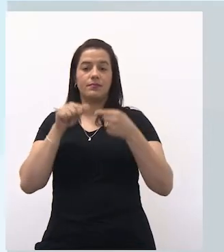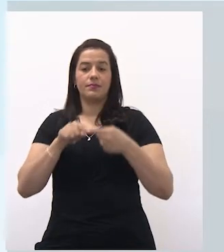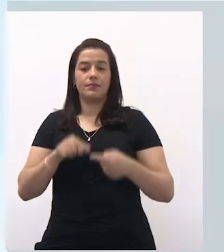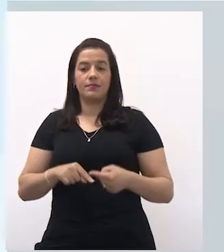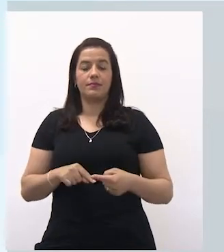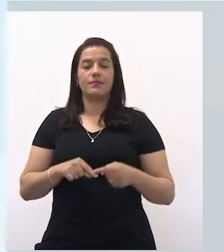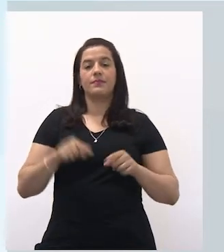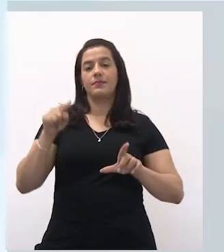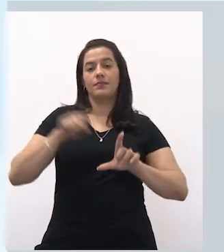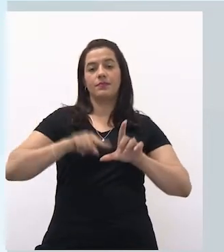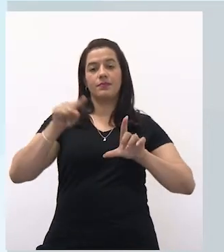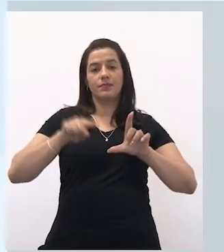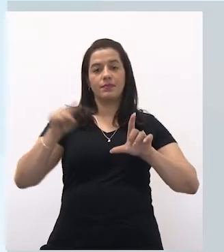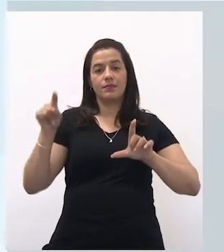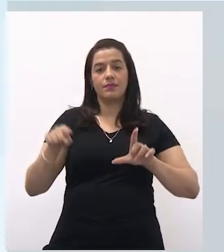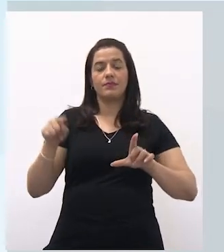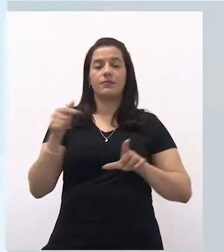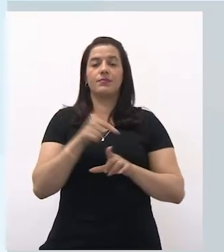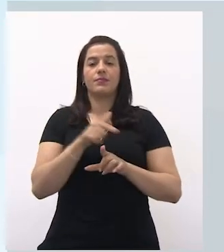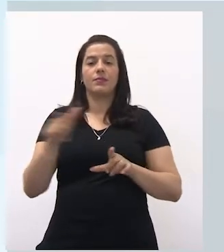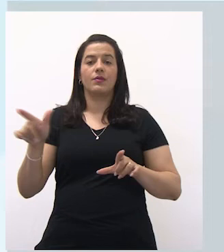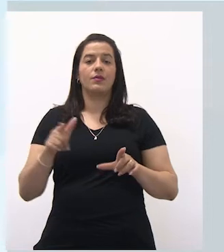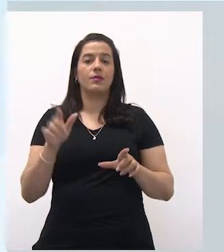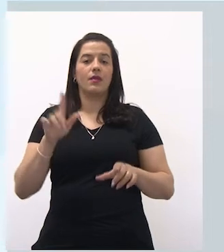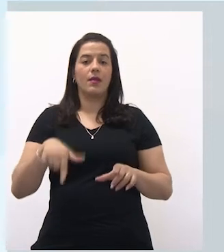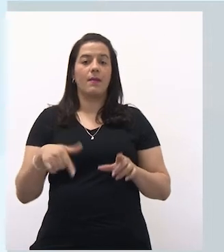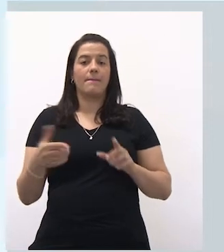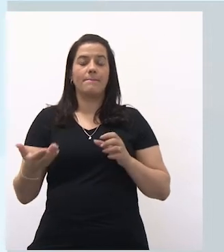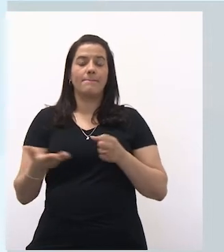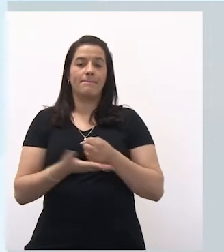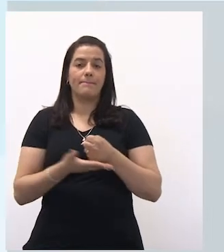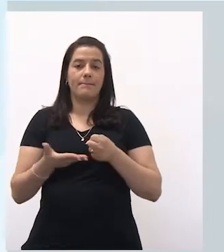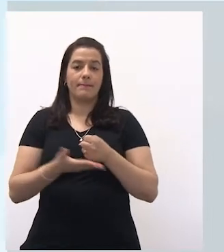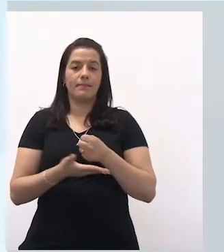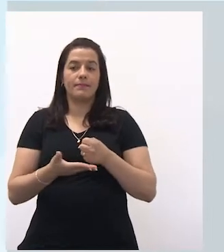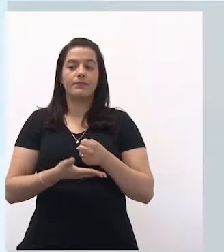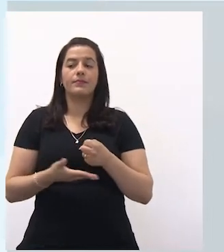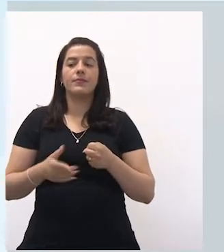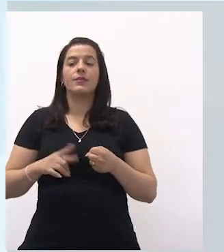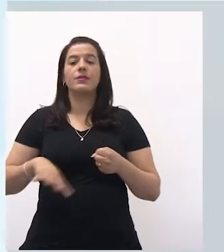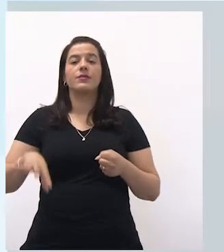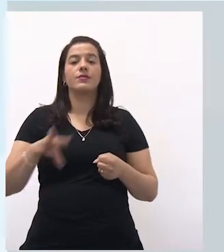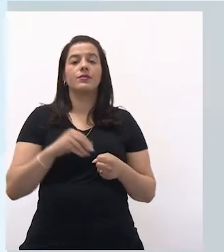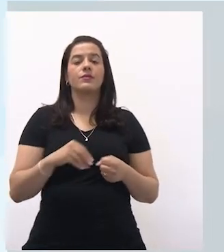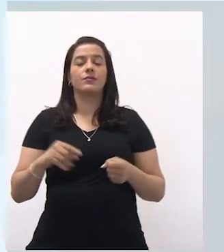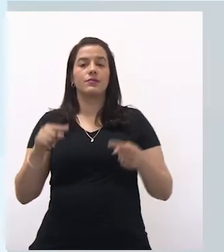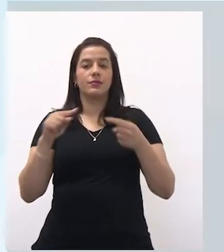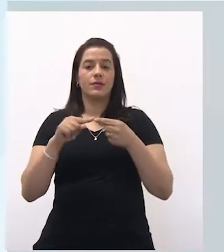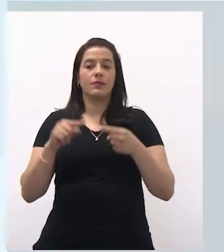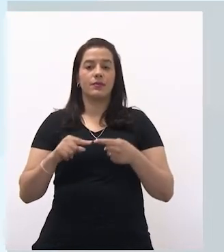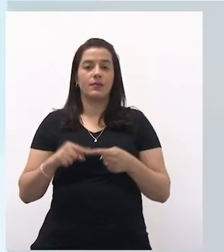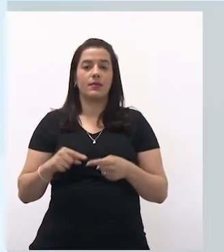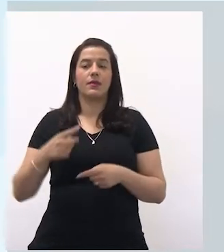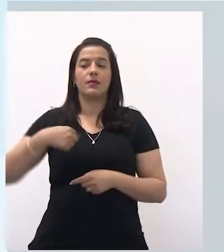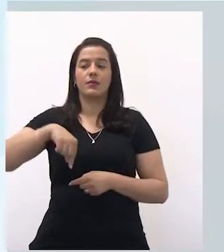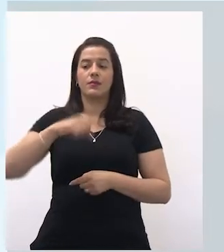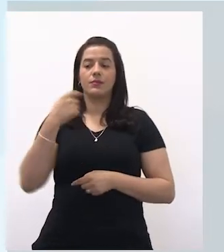nível de aplicação, eu já vou para um nível mediano. E aí, dentro desse nível de aplicação, além de aplicar, eu tenho que